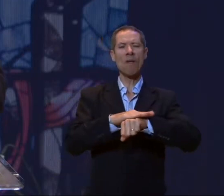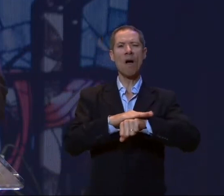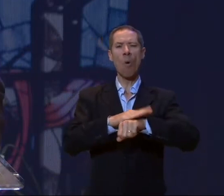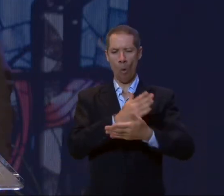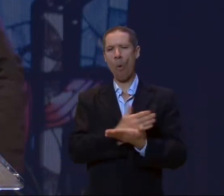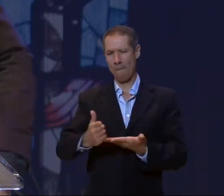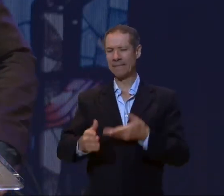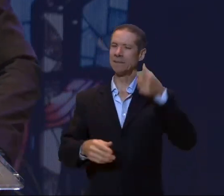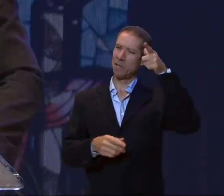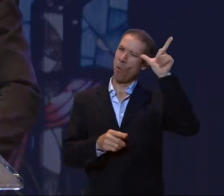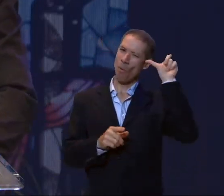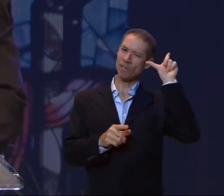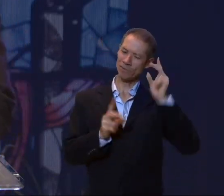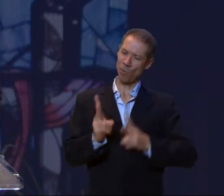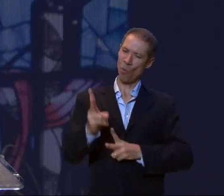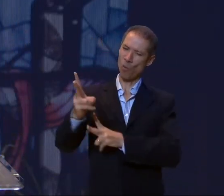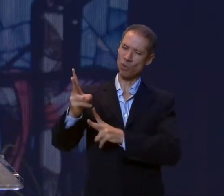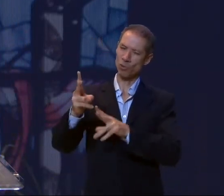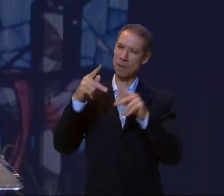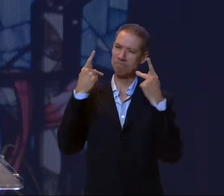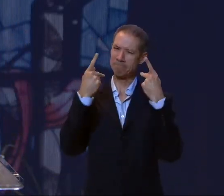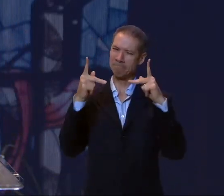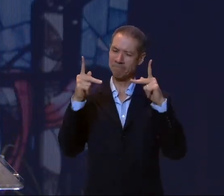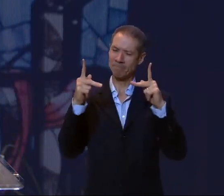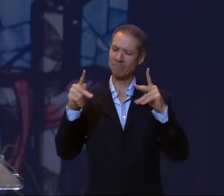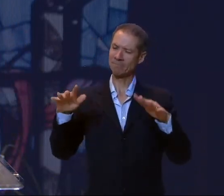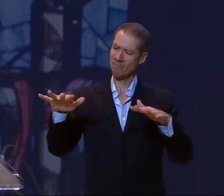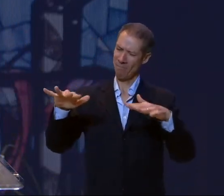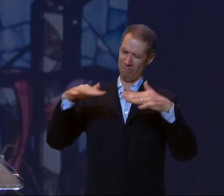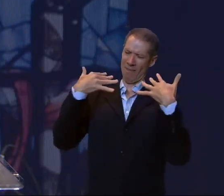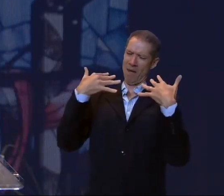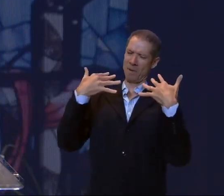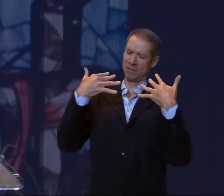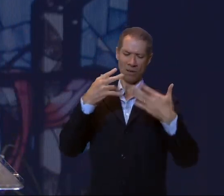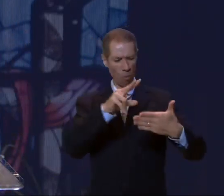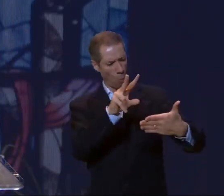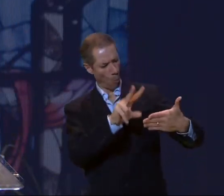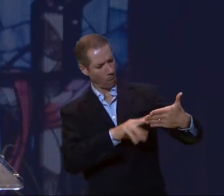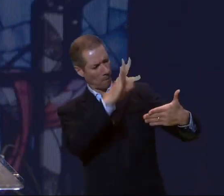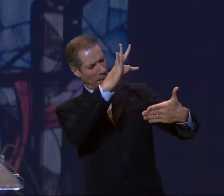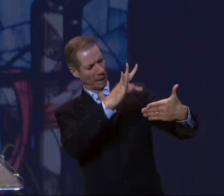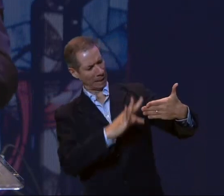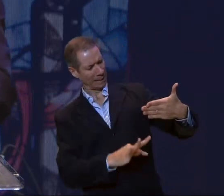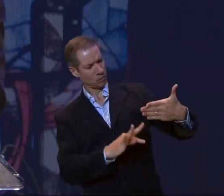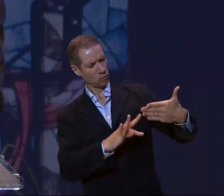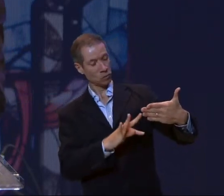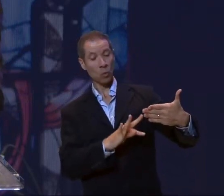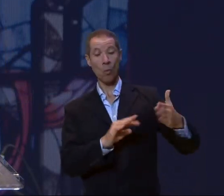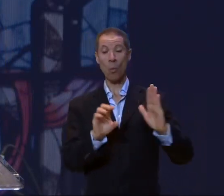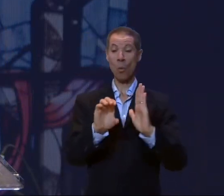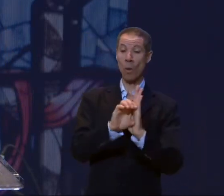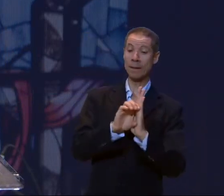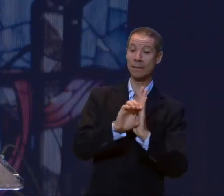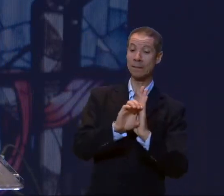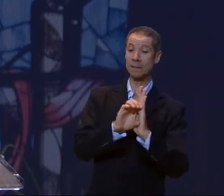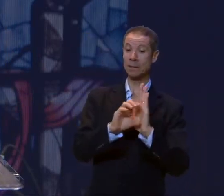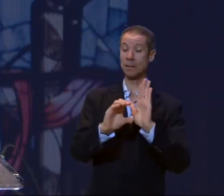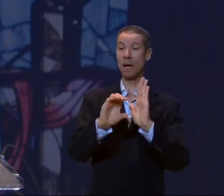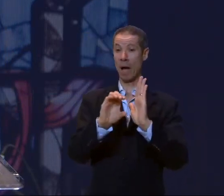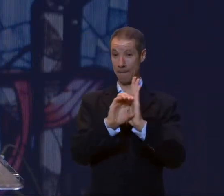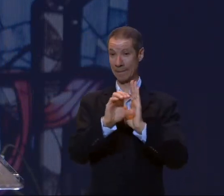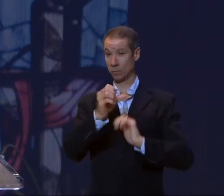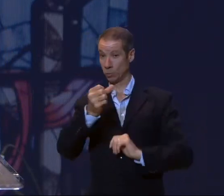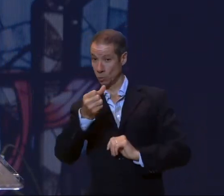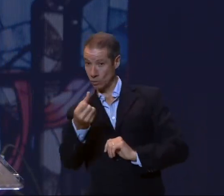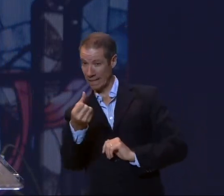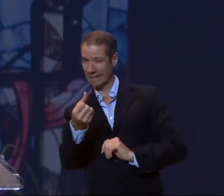continuar a palavra, e o que me chamou a atenção quando li esse texto foi o versículo 6, quando a Bíblia fala que